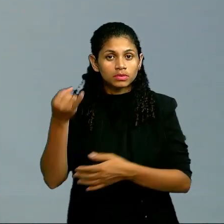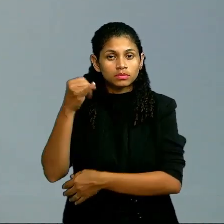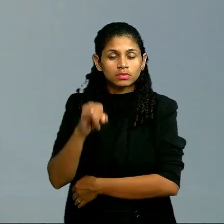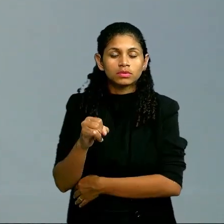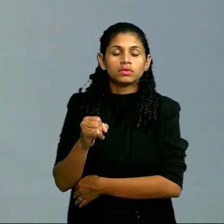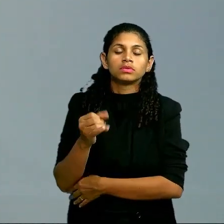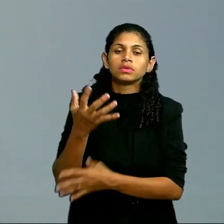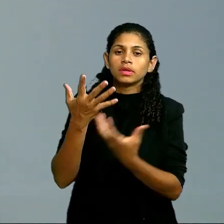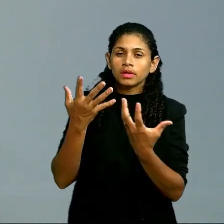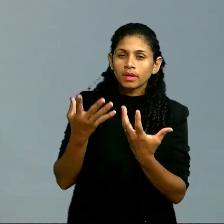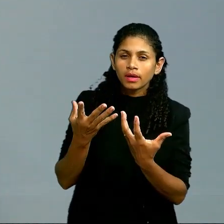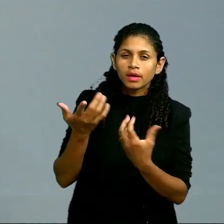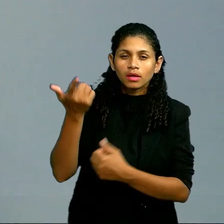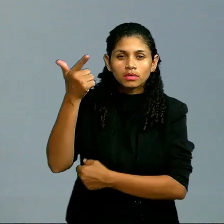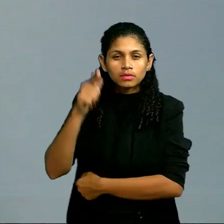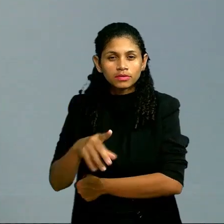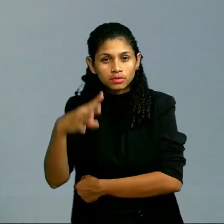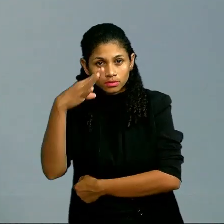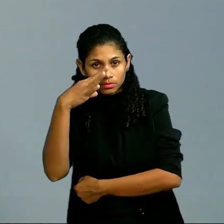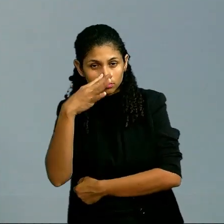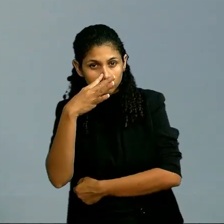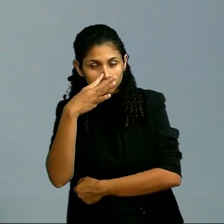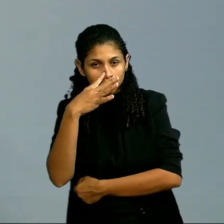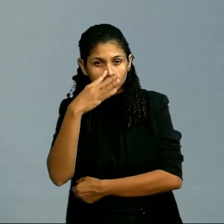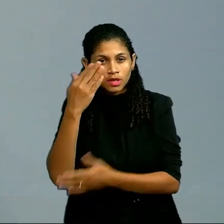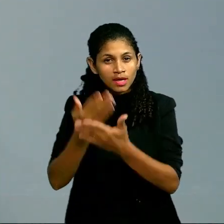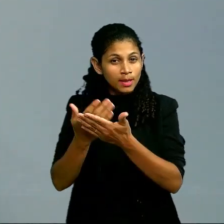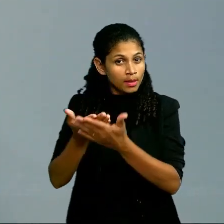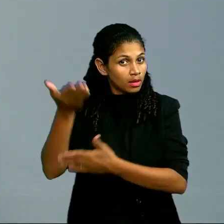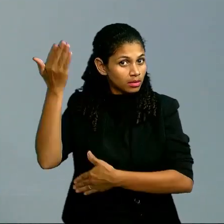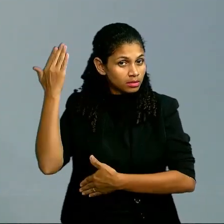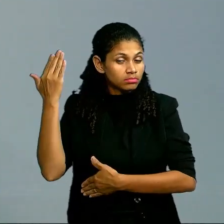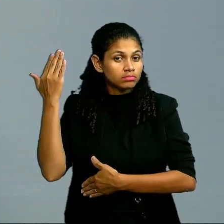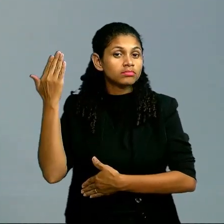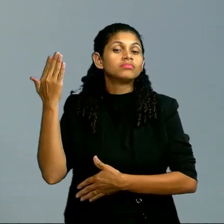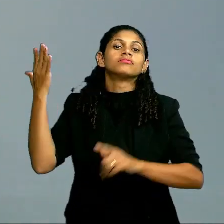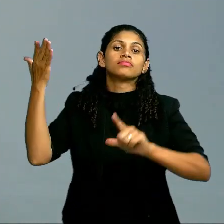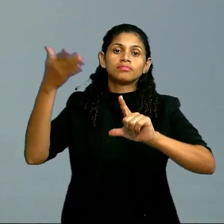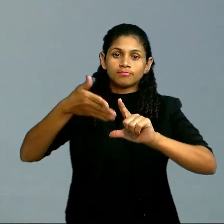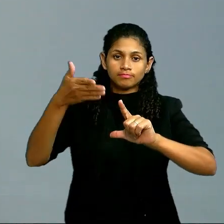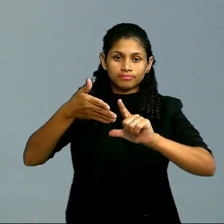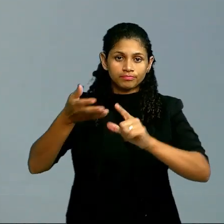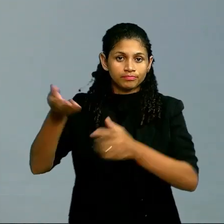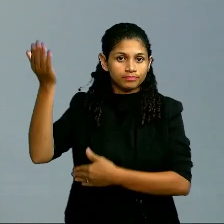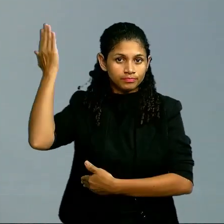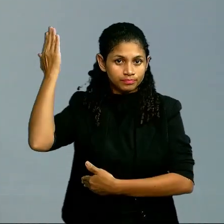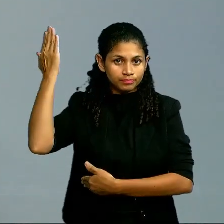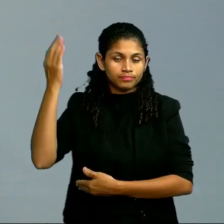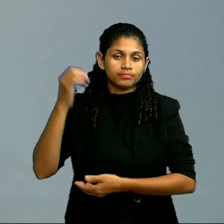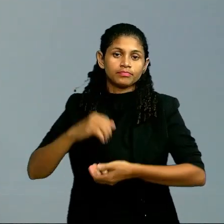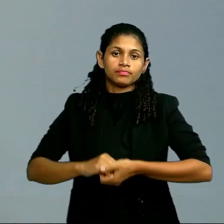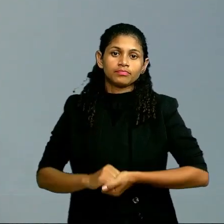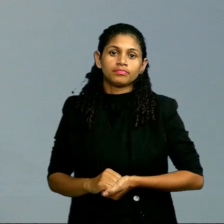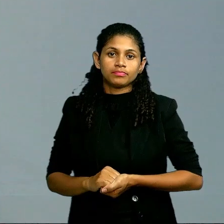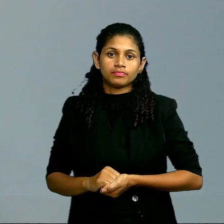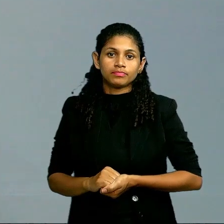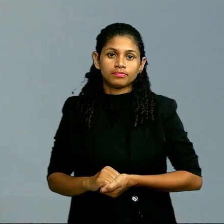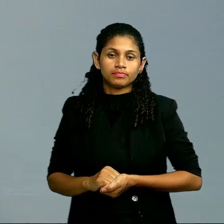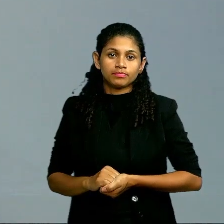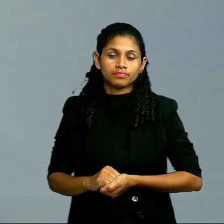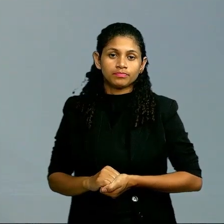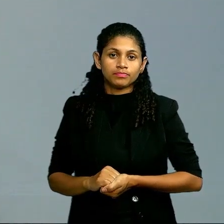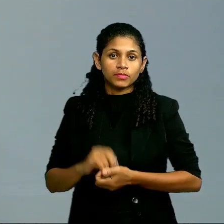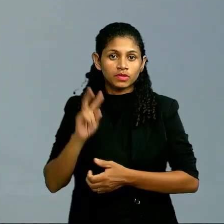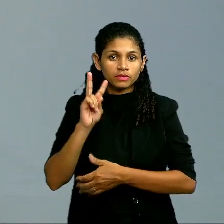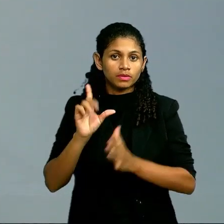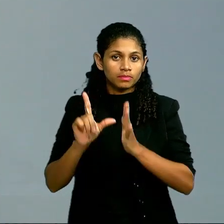rever essa e a aula anterior, né, para dar aí sequência ao entendimento da Guerra Fria, é só acessar os nossos portais.